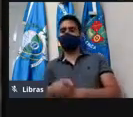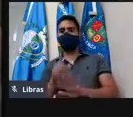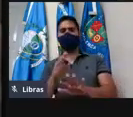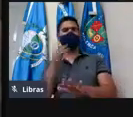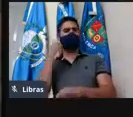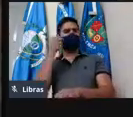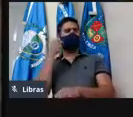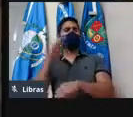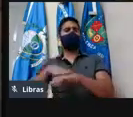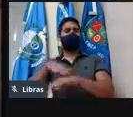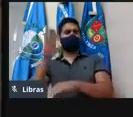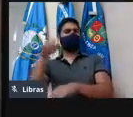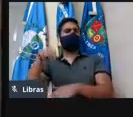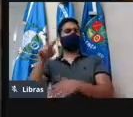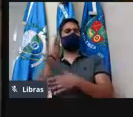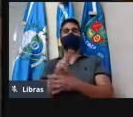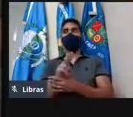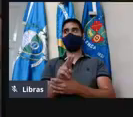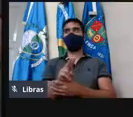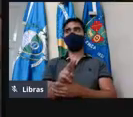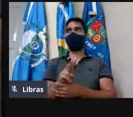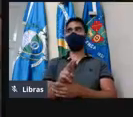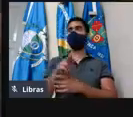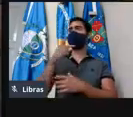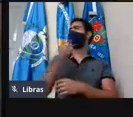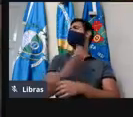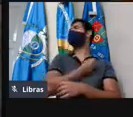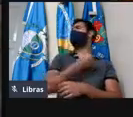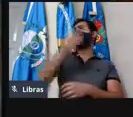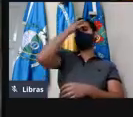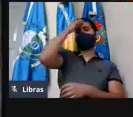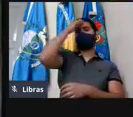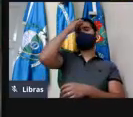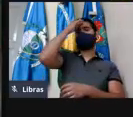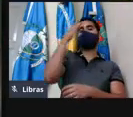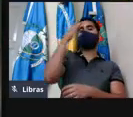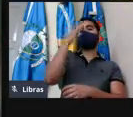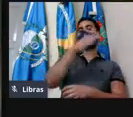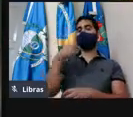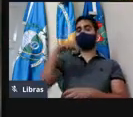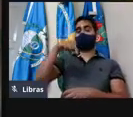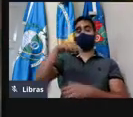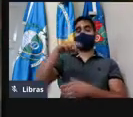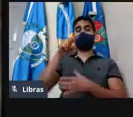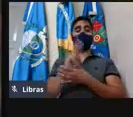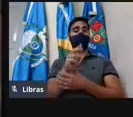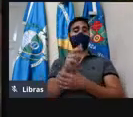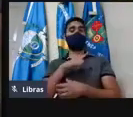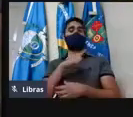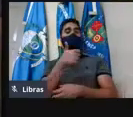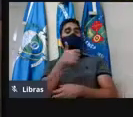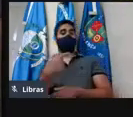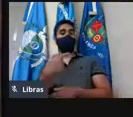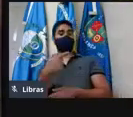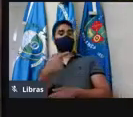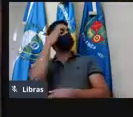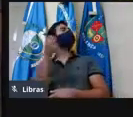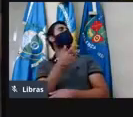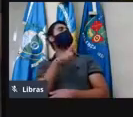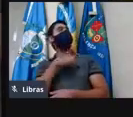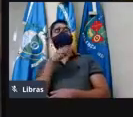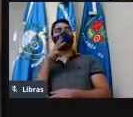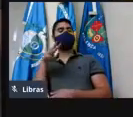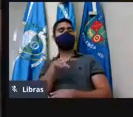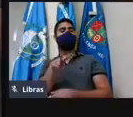testam mais do que aqui? Agora eu vou falar o número de óbitos, Celcinho. Valença teve 17 óbitos. Sabe quantos óbitos teve Três